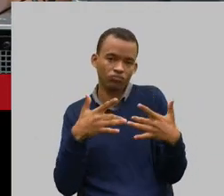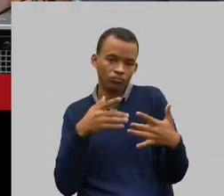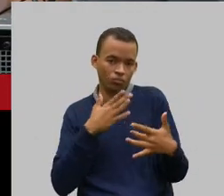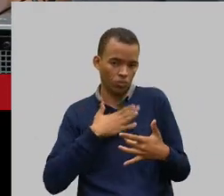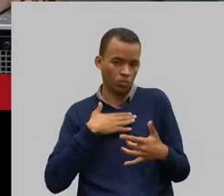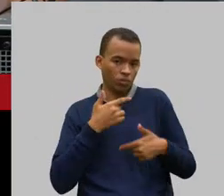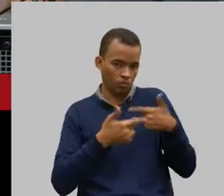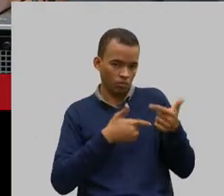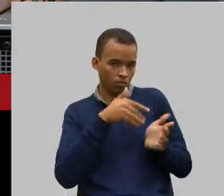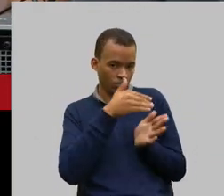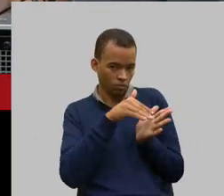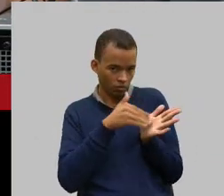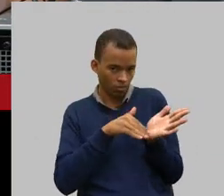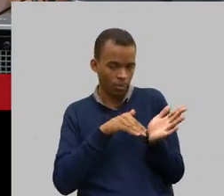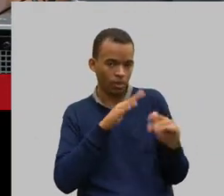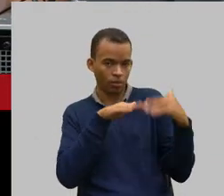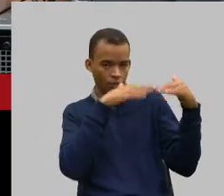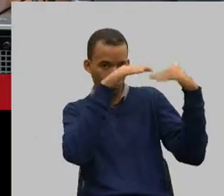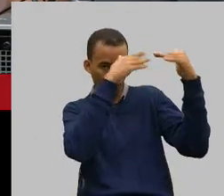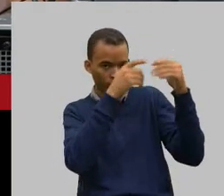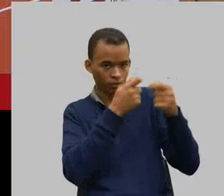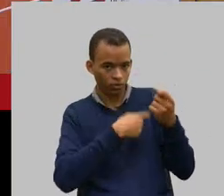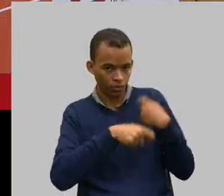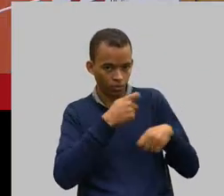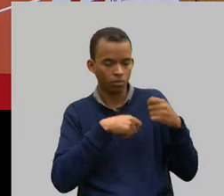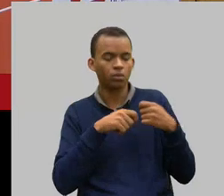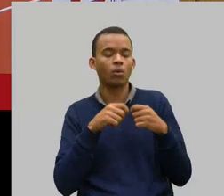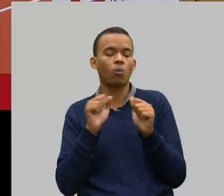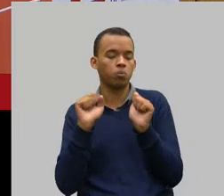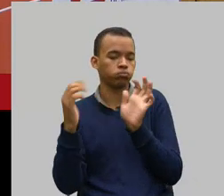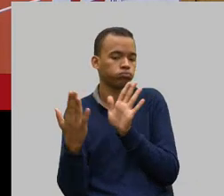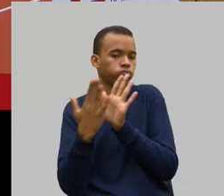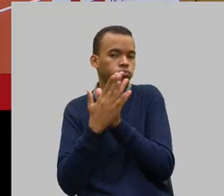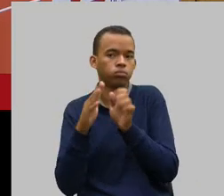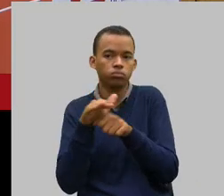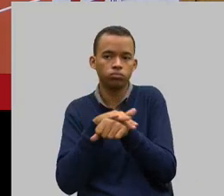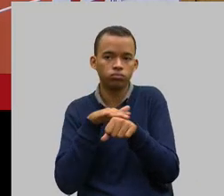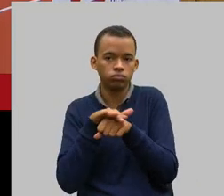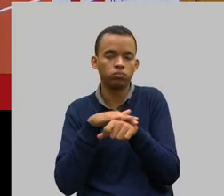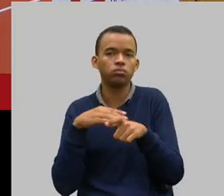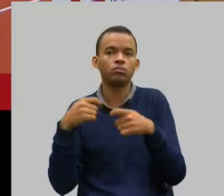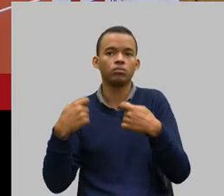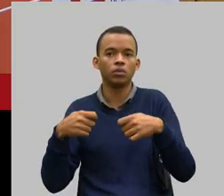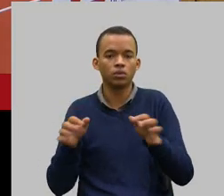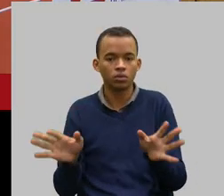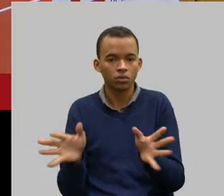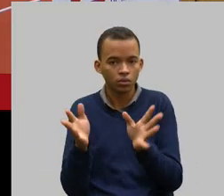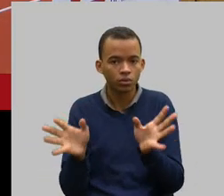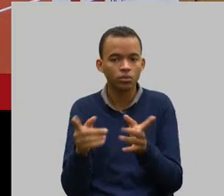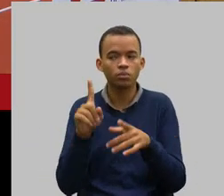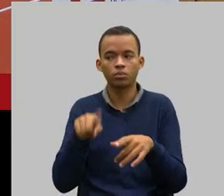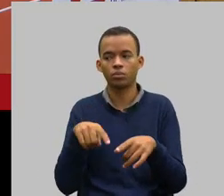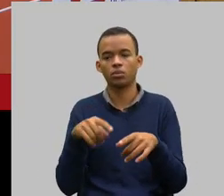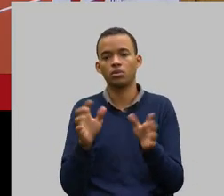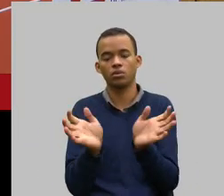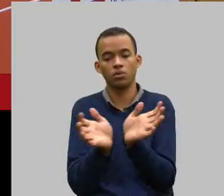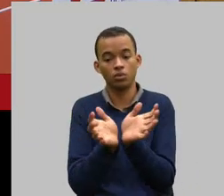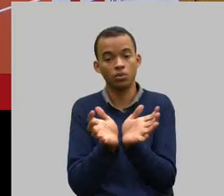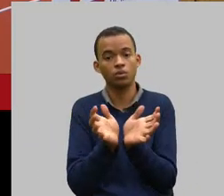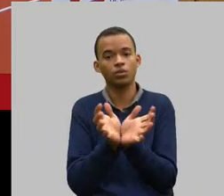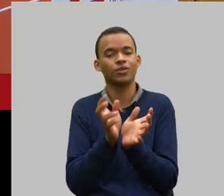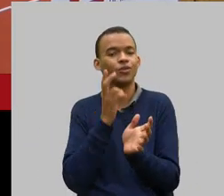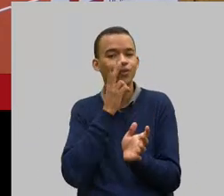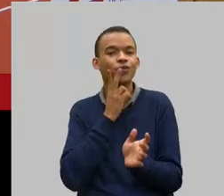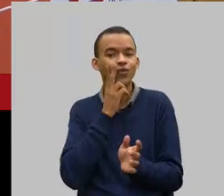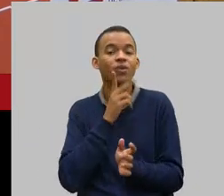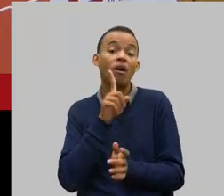essa bandeira Eu também defendo que o vinho tem que ter incentivo mesmo porque é um setor ainda novo em Minas